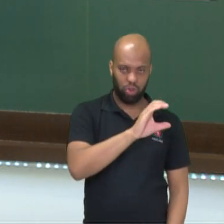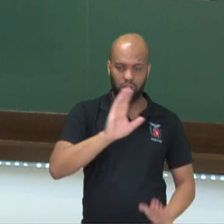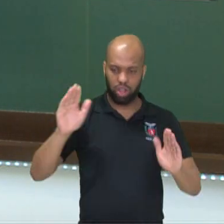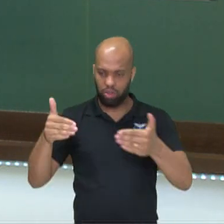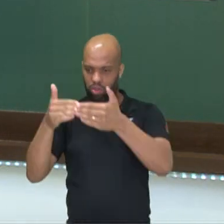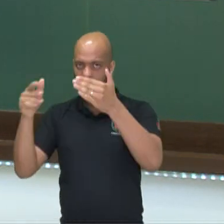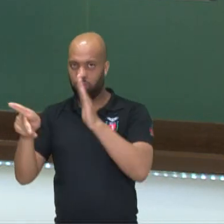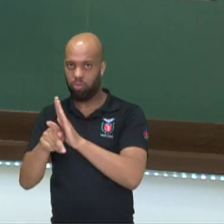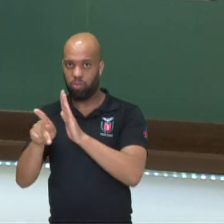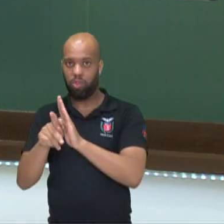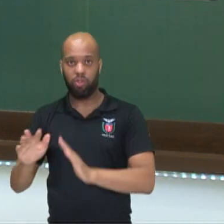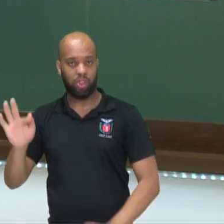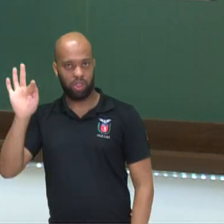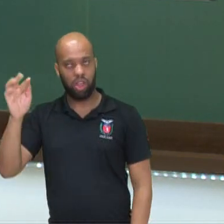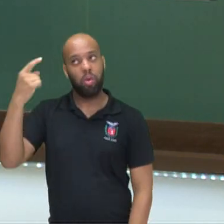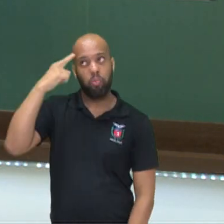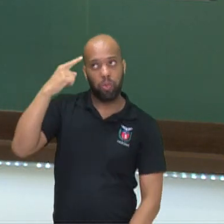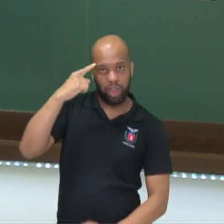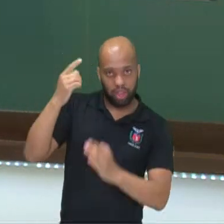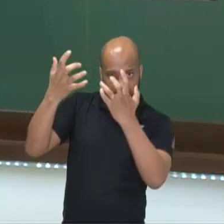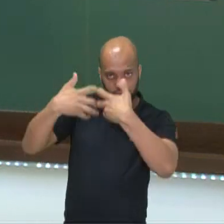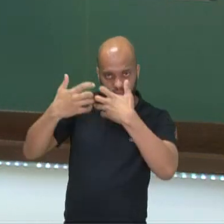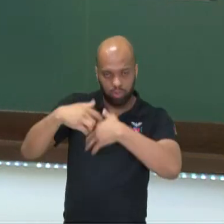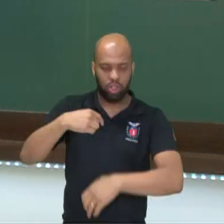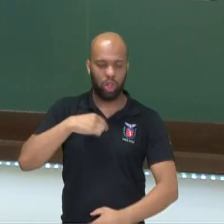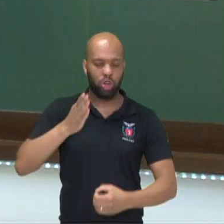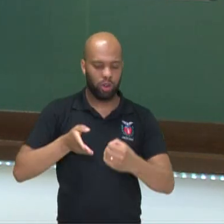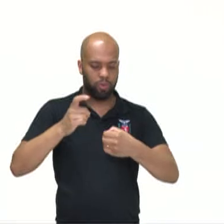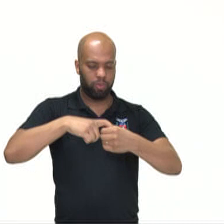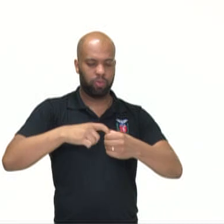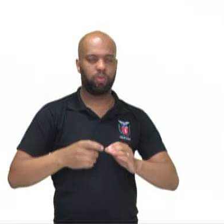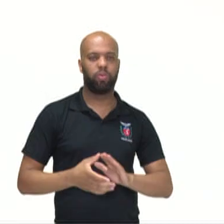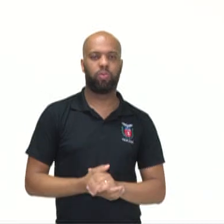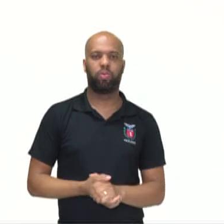Fahrenheit? Pense um pouquinho e a gente já volta com a resposta.